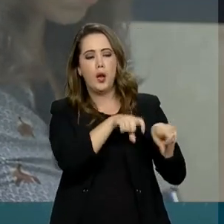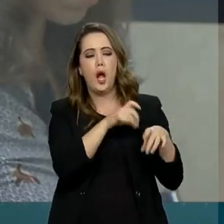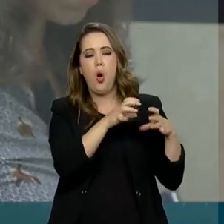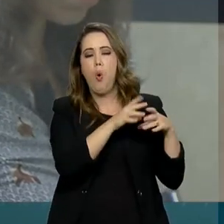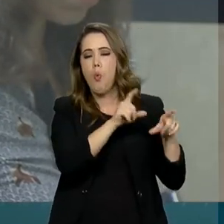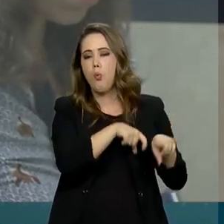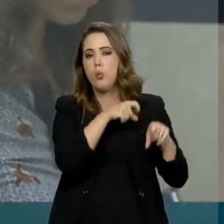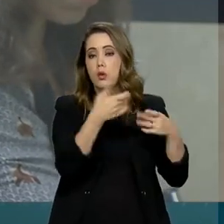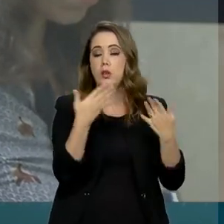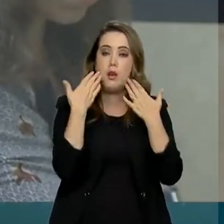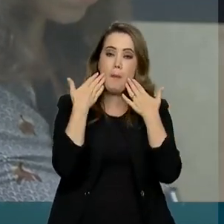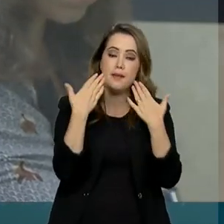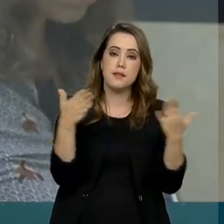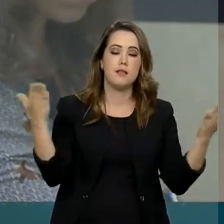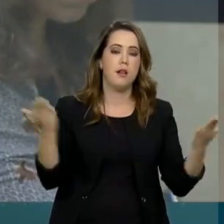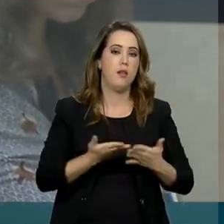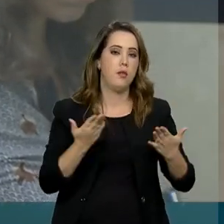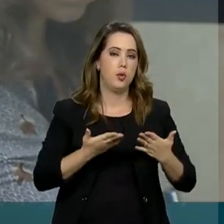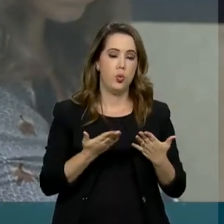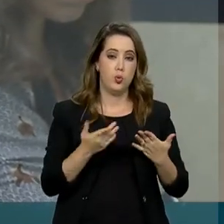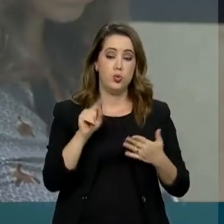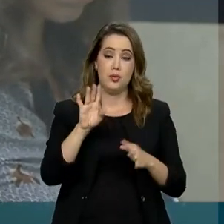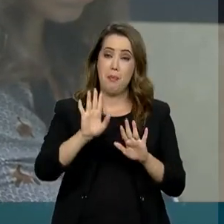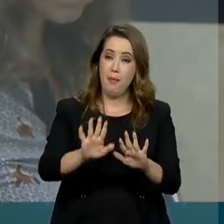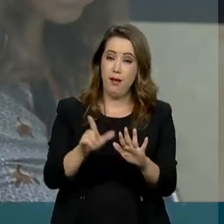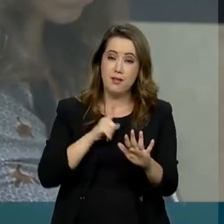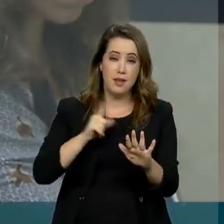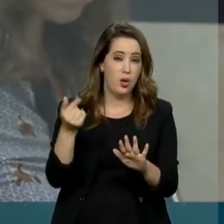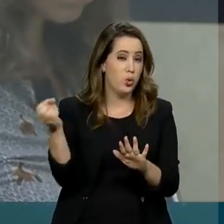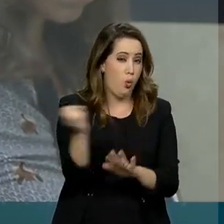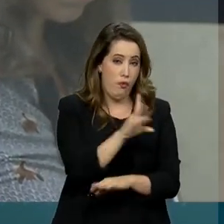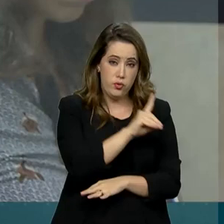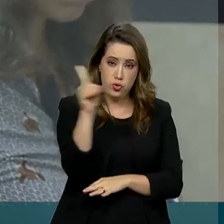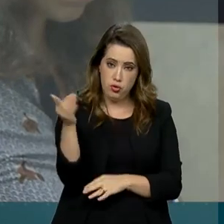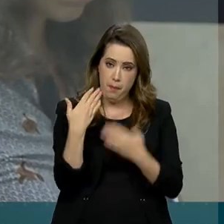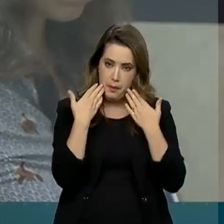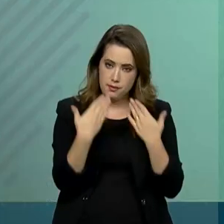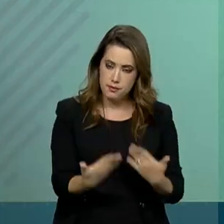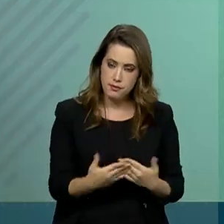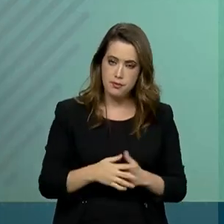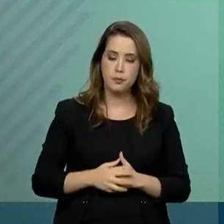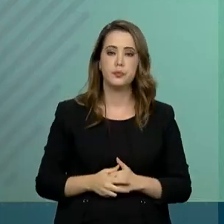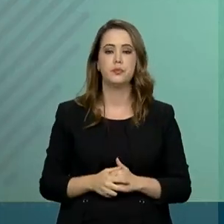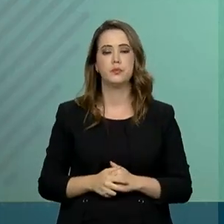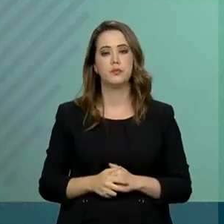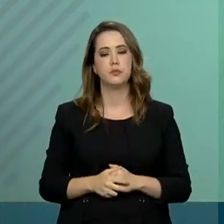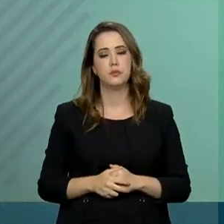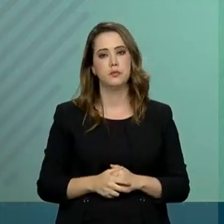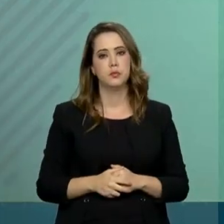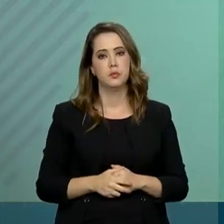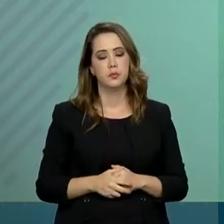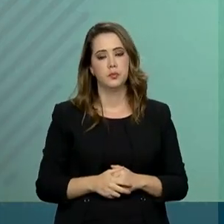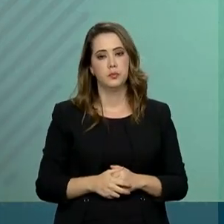fosse apresentado hoje ainda em criança vê se tem um novo prazo para isso a questão da da medida